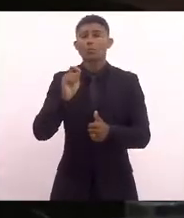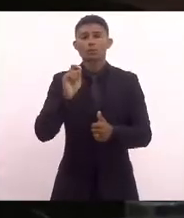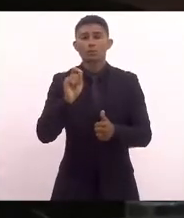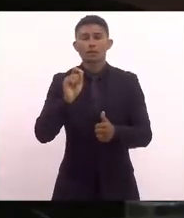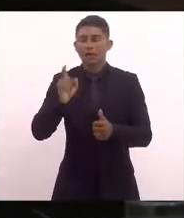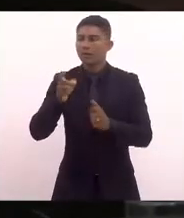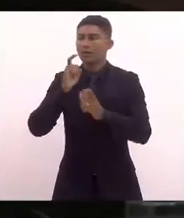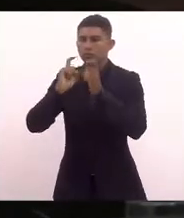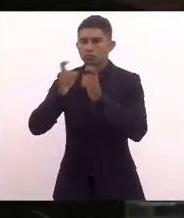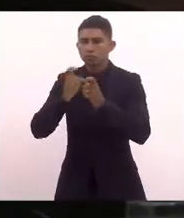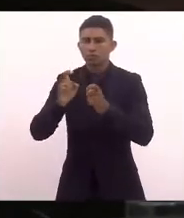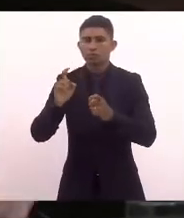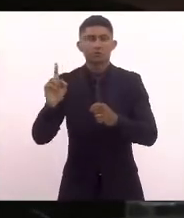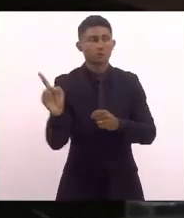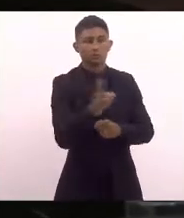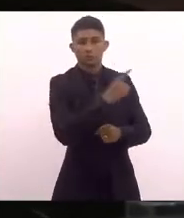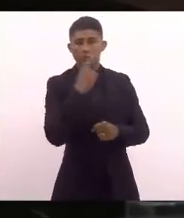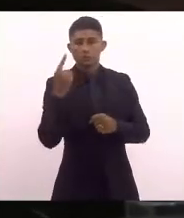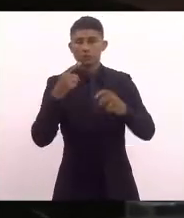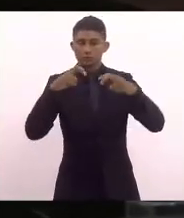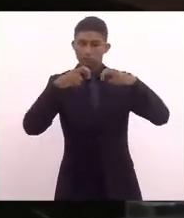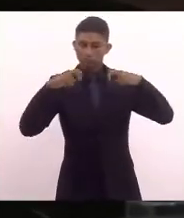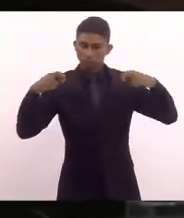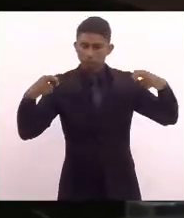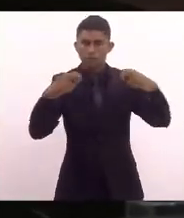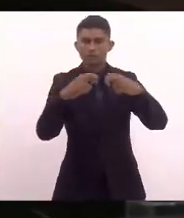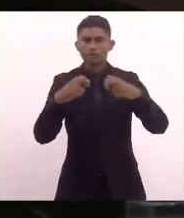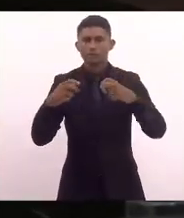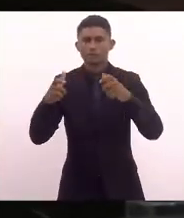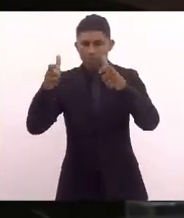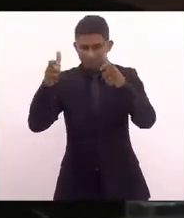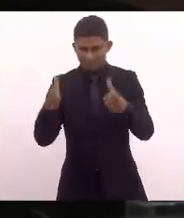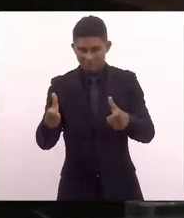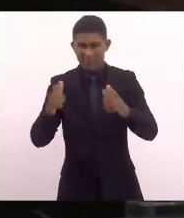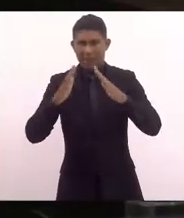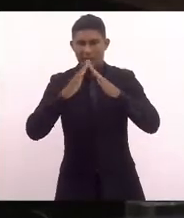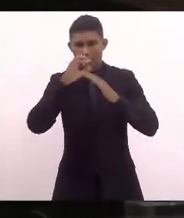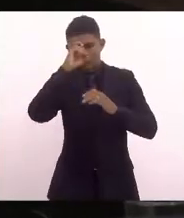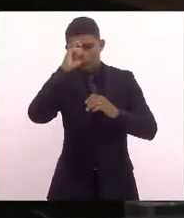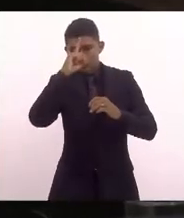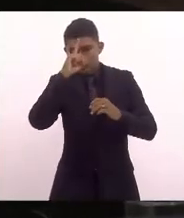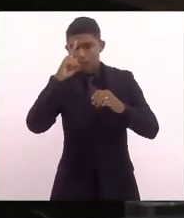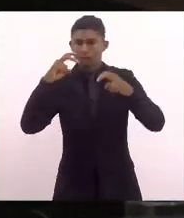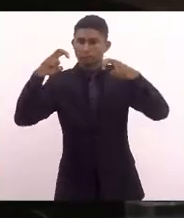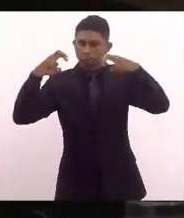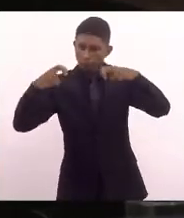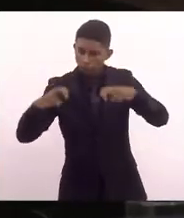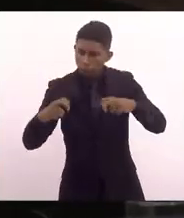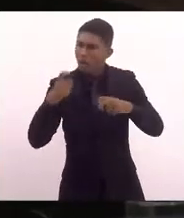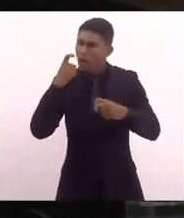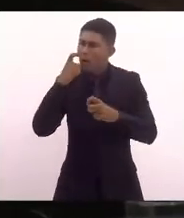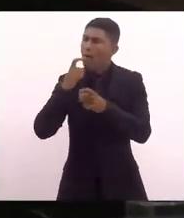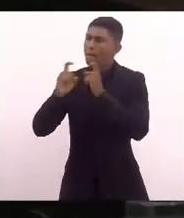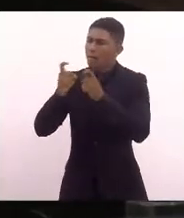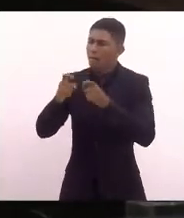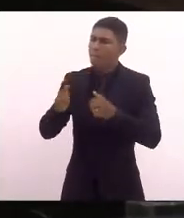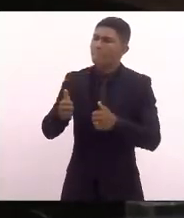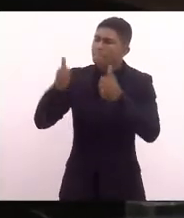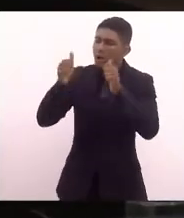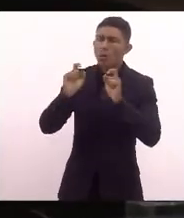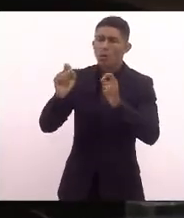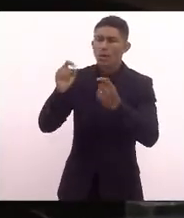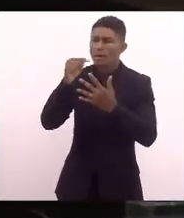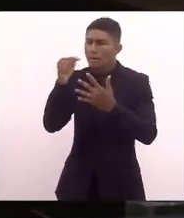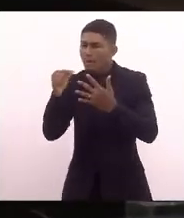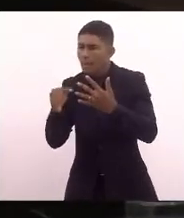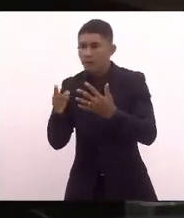gente senta com a unidade responsável, dialoga, vê o que precisa melhorar. Se não se conseguir melhorar, a gente vai